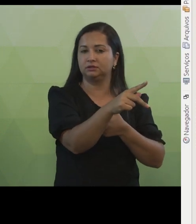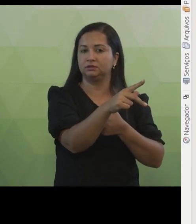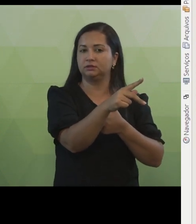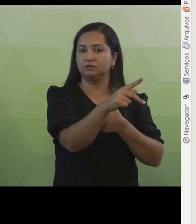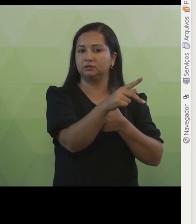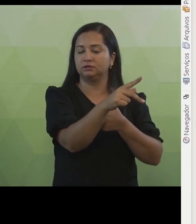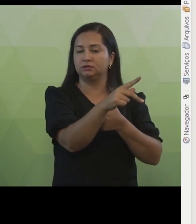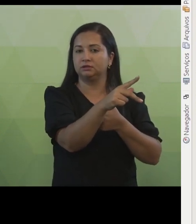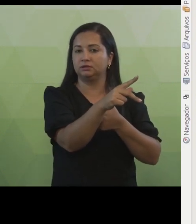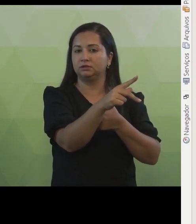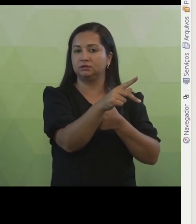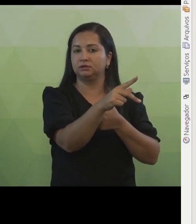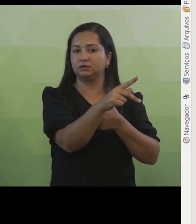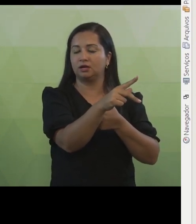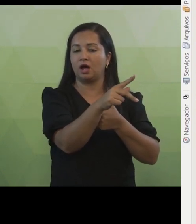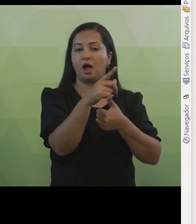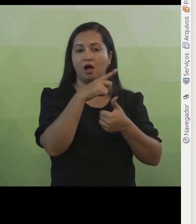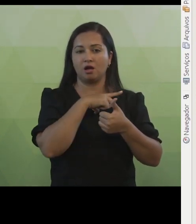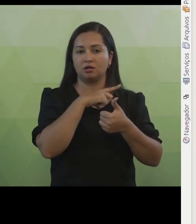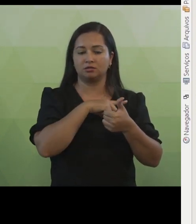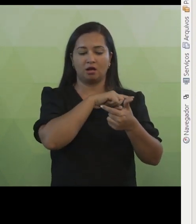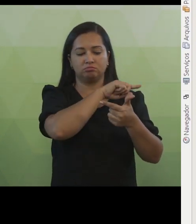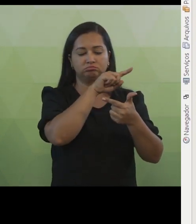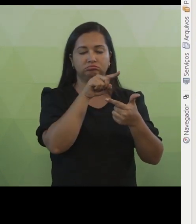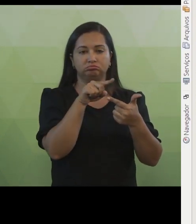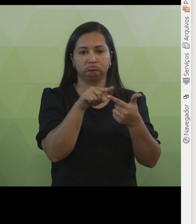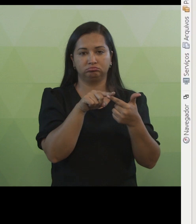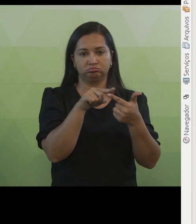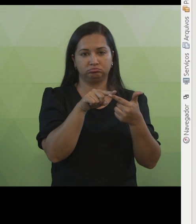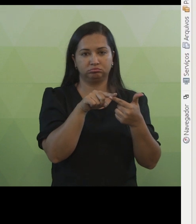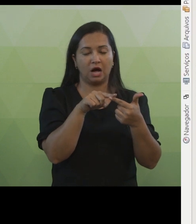recebe um tipo funcionário?